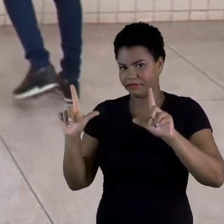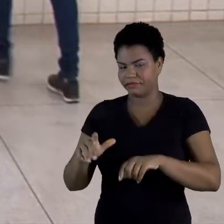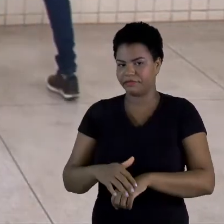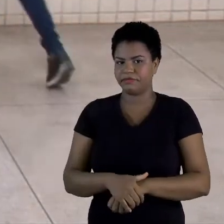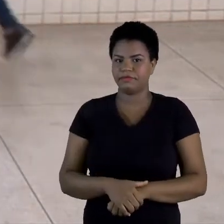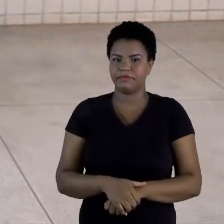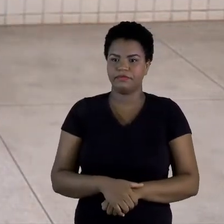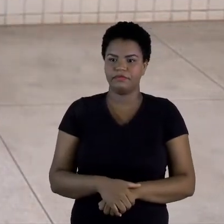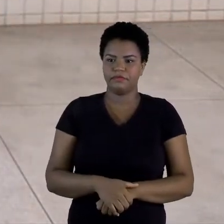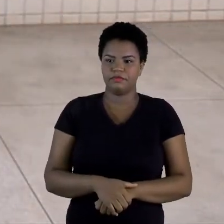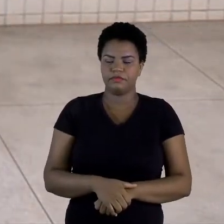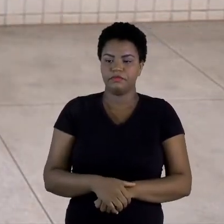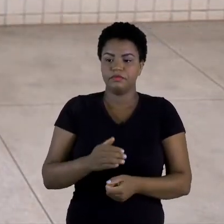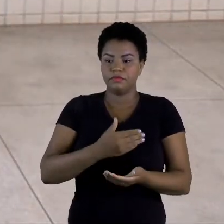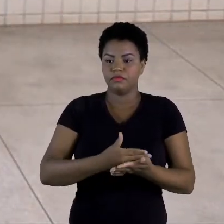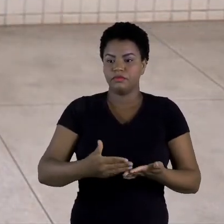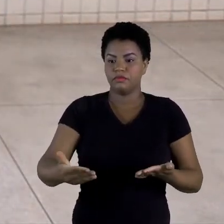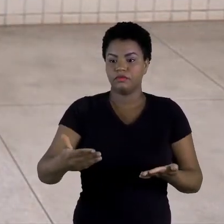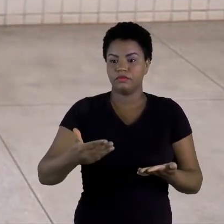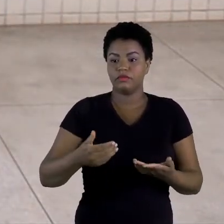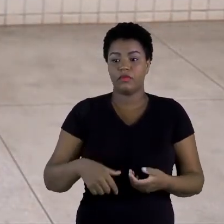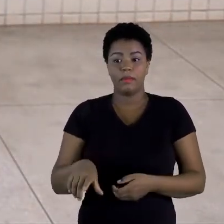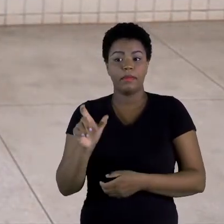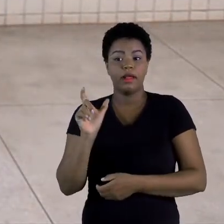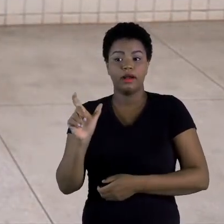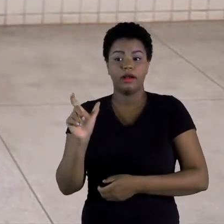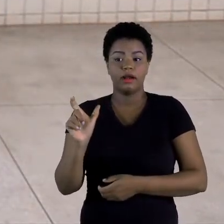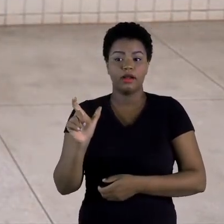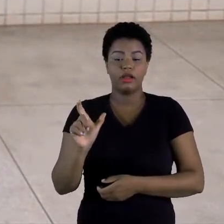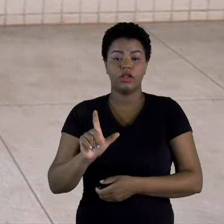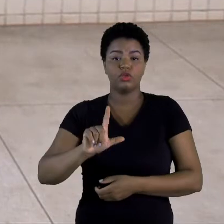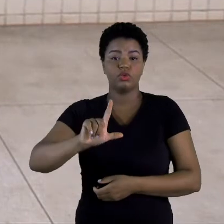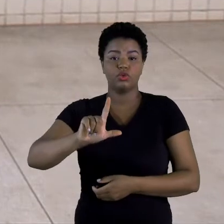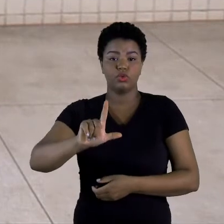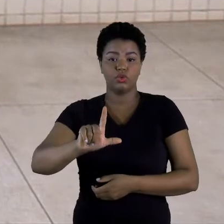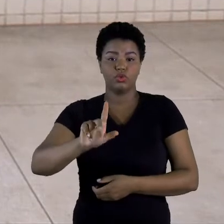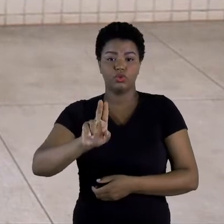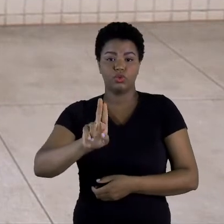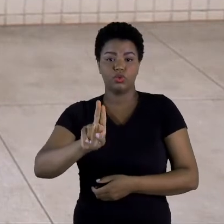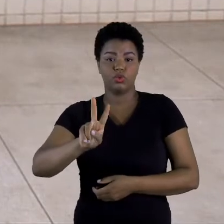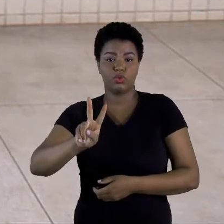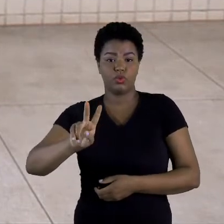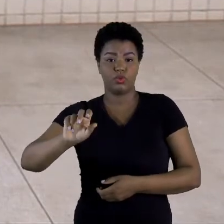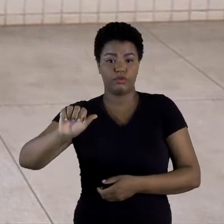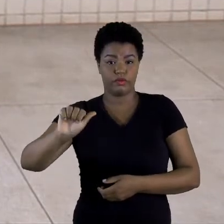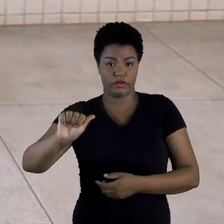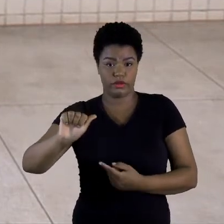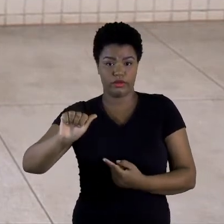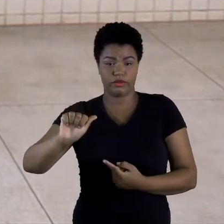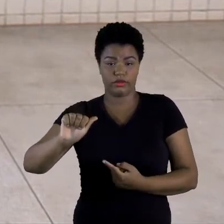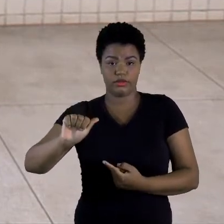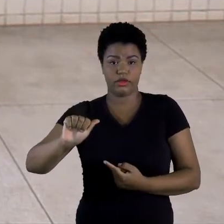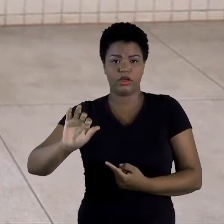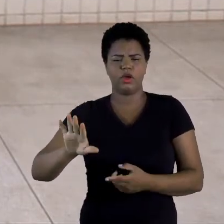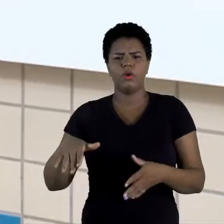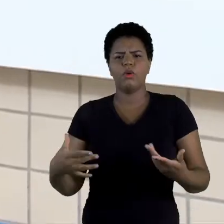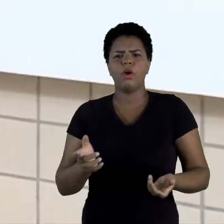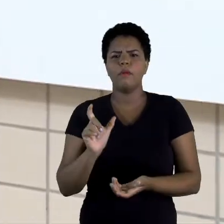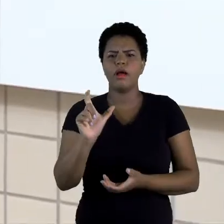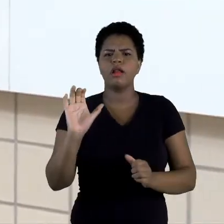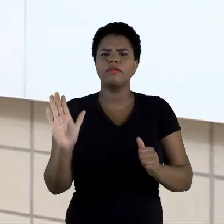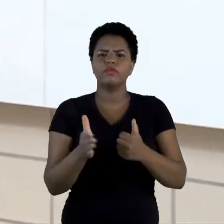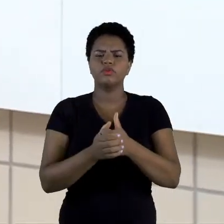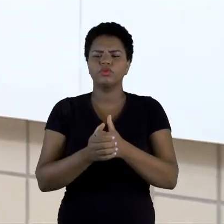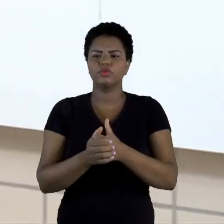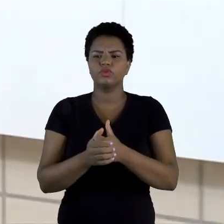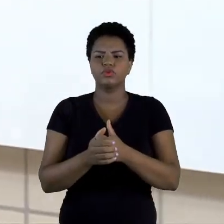Nós vamos começar pela palavra luva, certo? Qual é a palavra que está aqui escondida? Vamos descobrir.